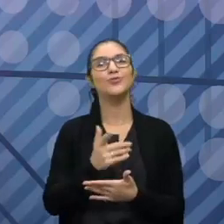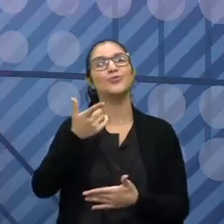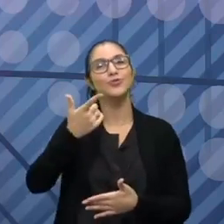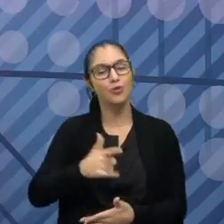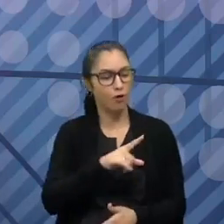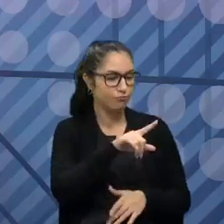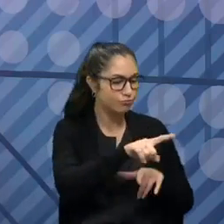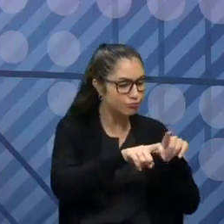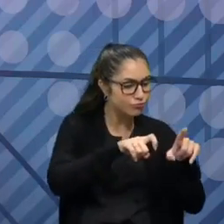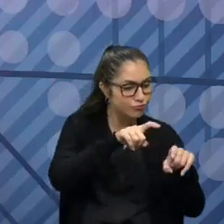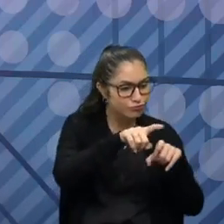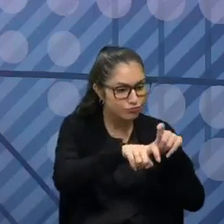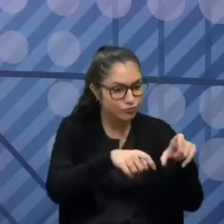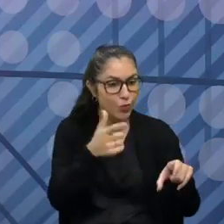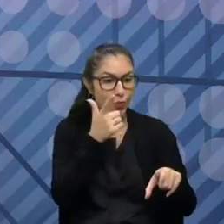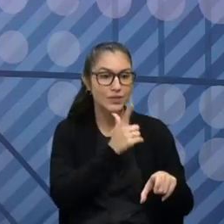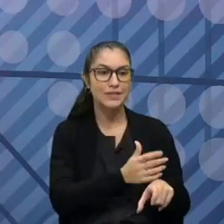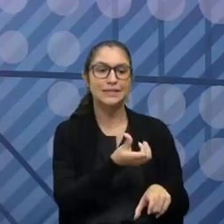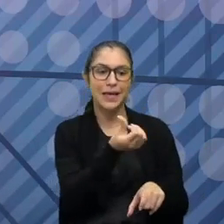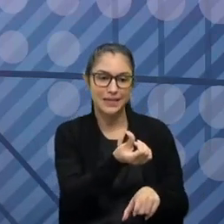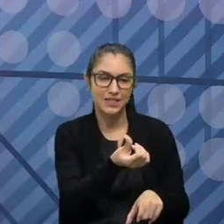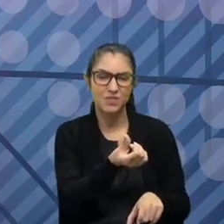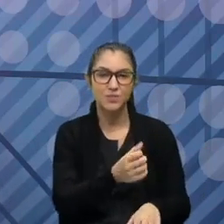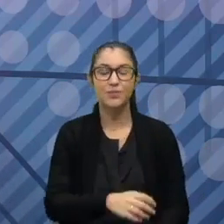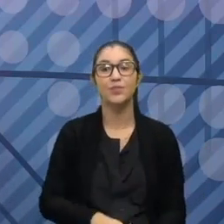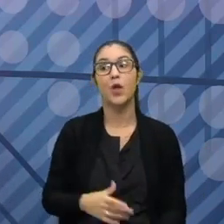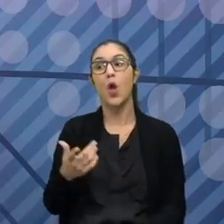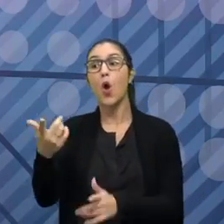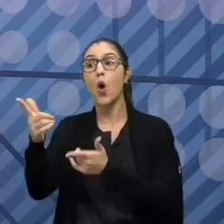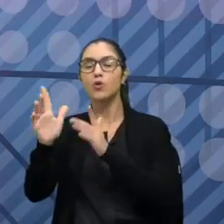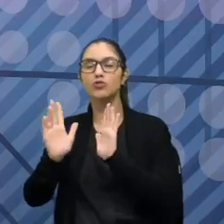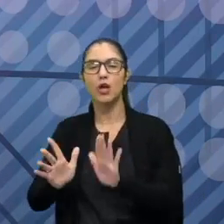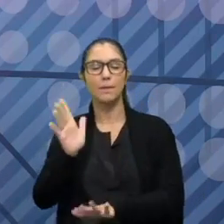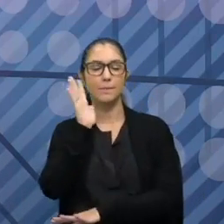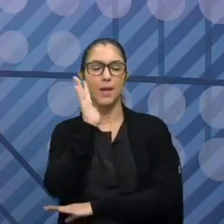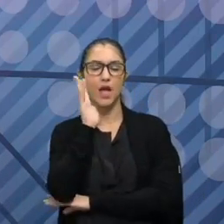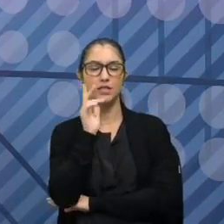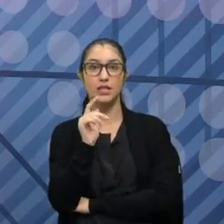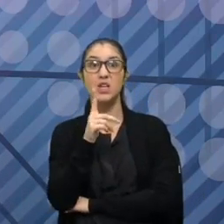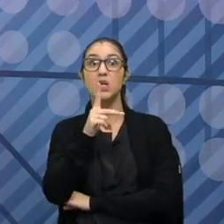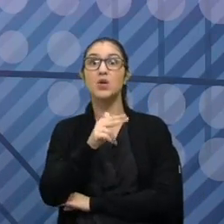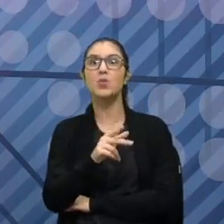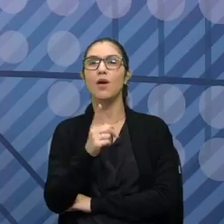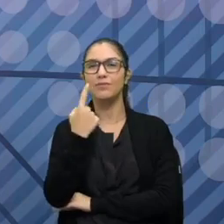tudo de novo até chegar no 6. Outros já vão pensar igual